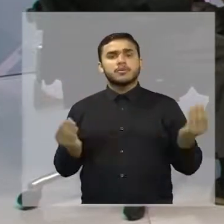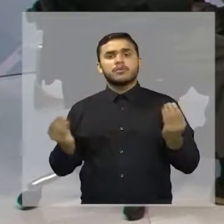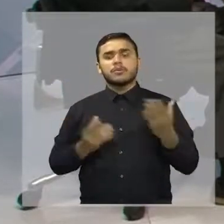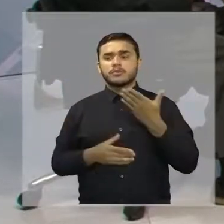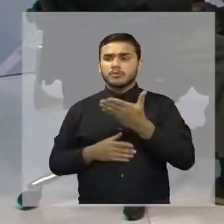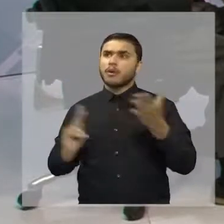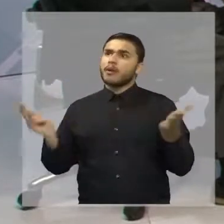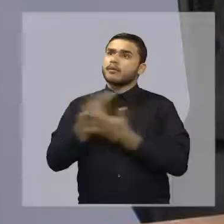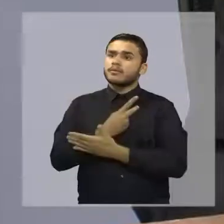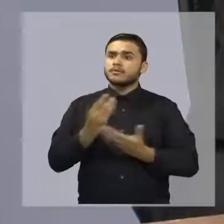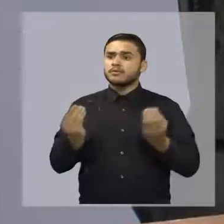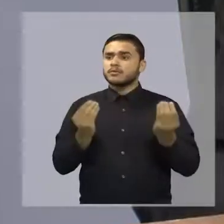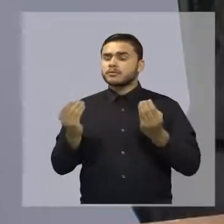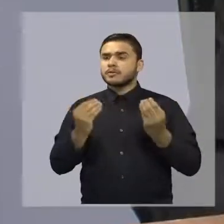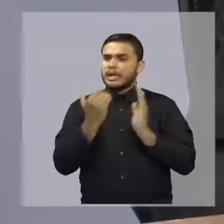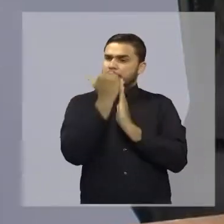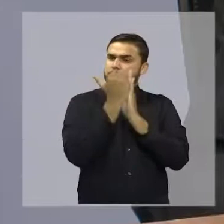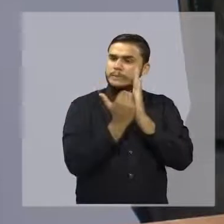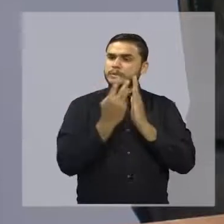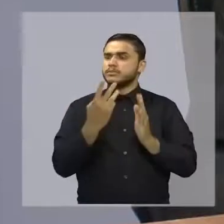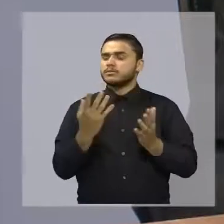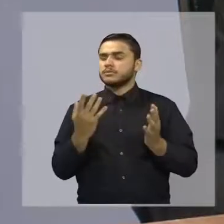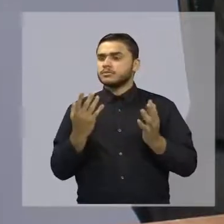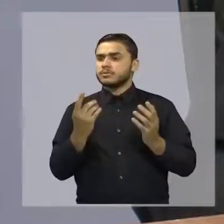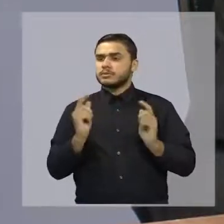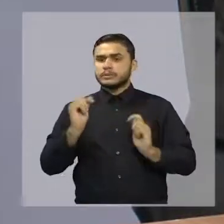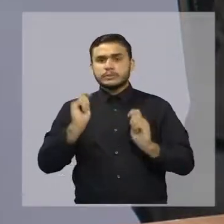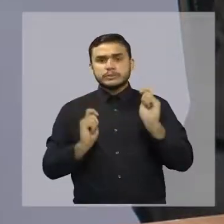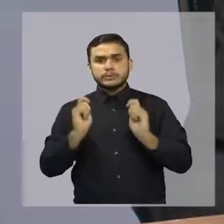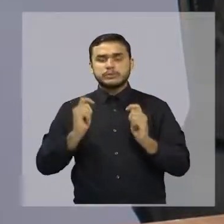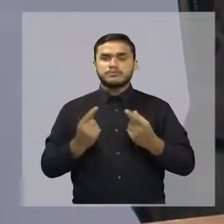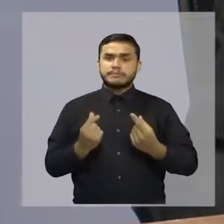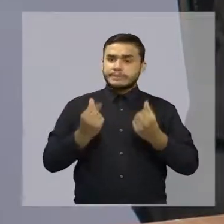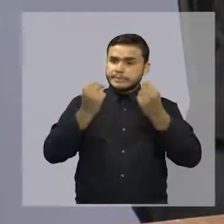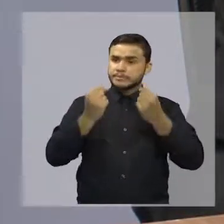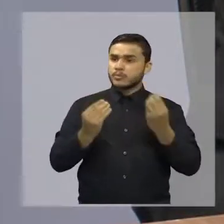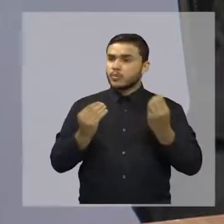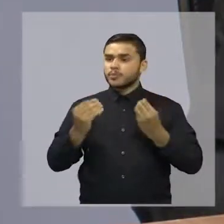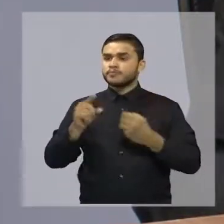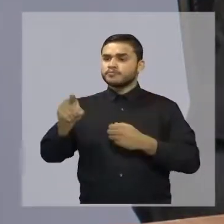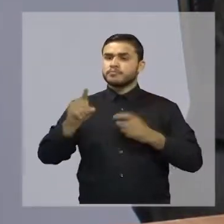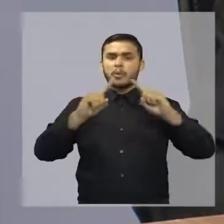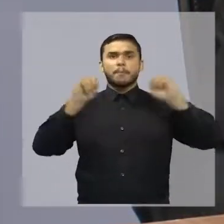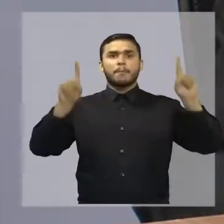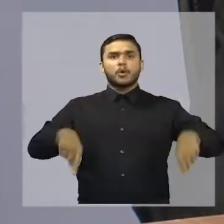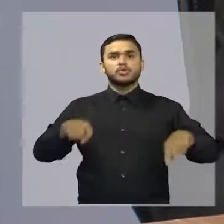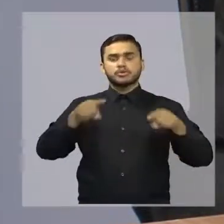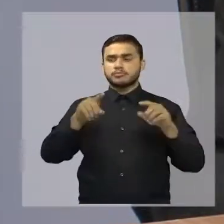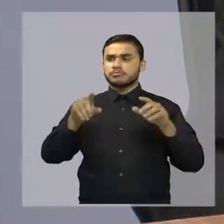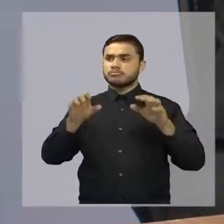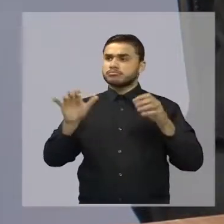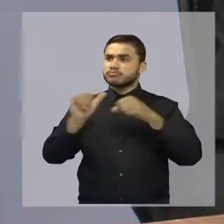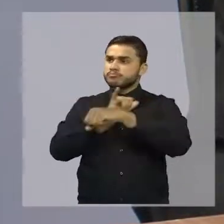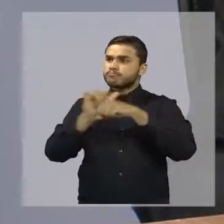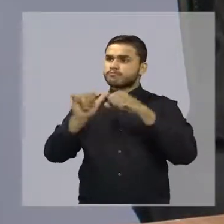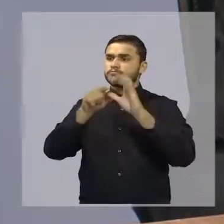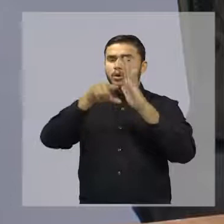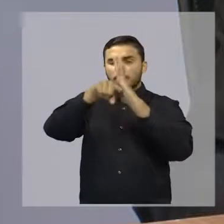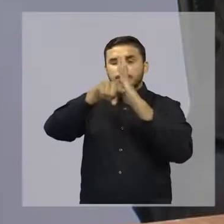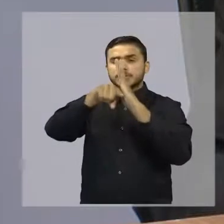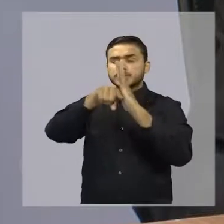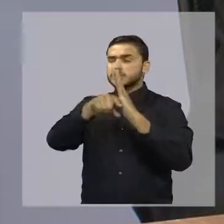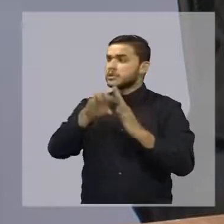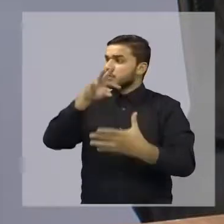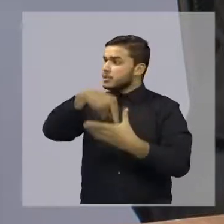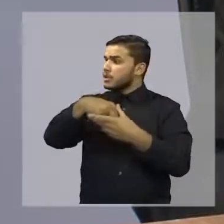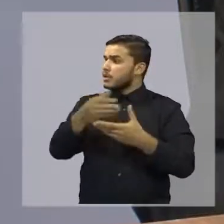os anúncios desses cortes, essas reduções, no momento em que a gente sabe que, por exemplo, os grandes projetos de pesquisas